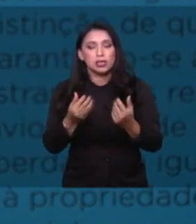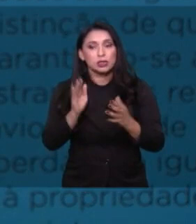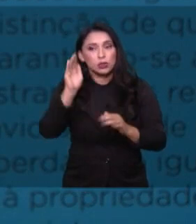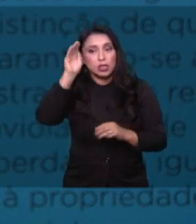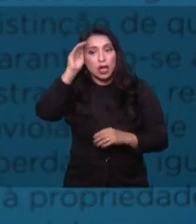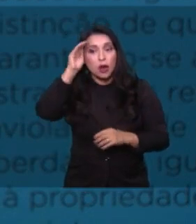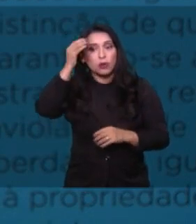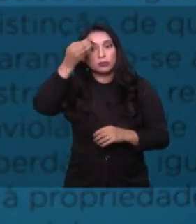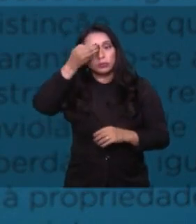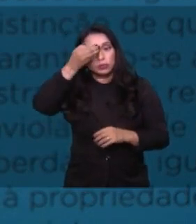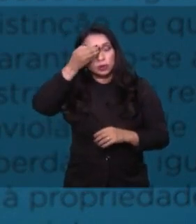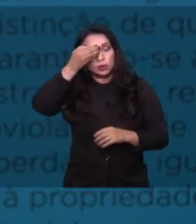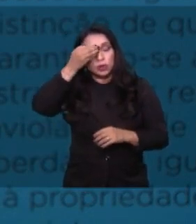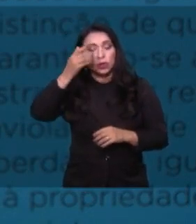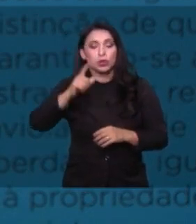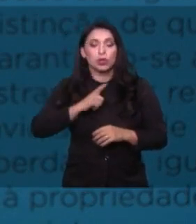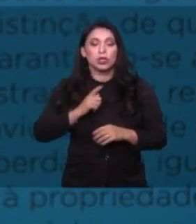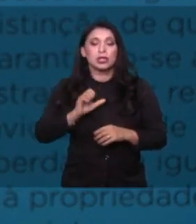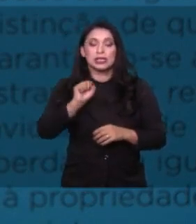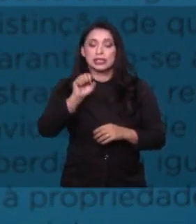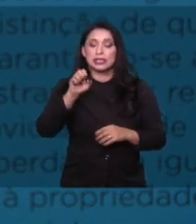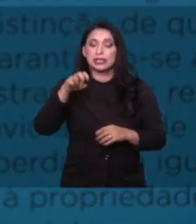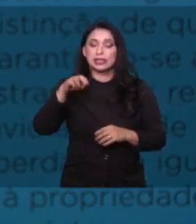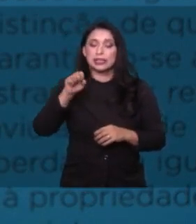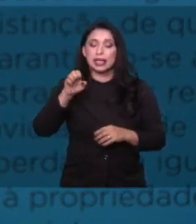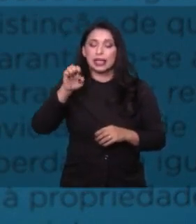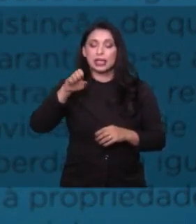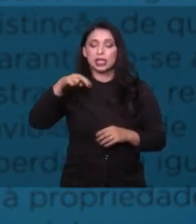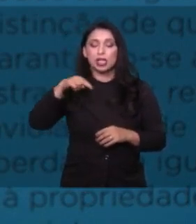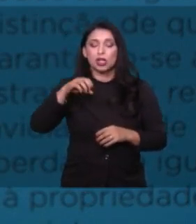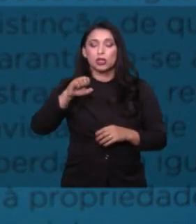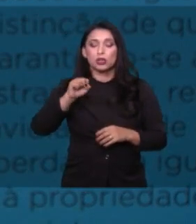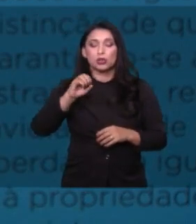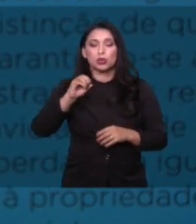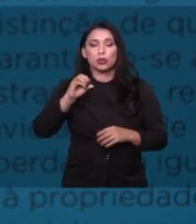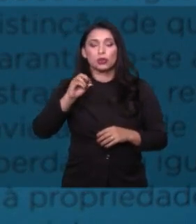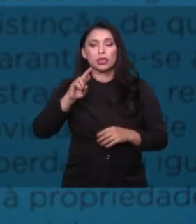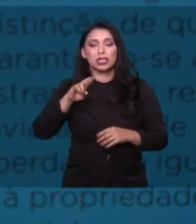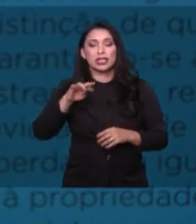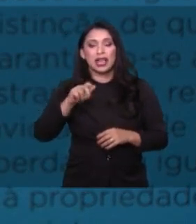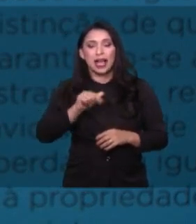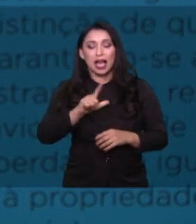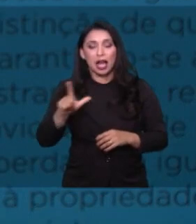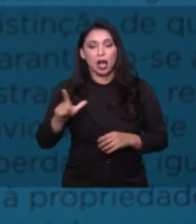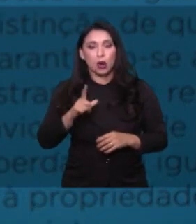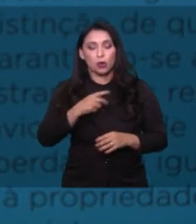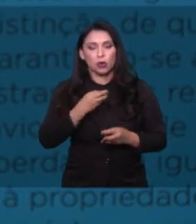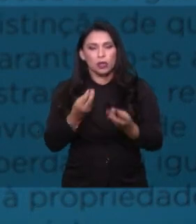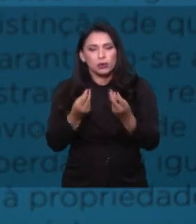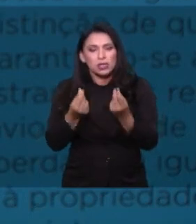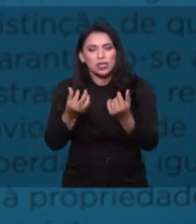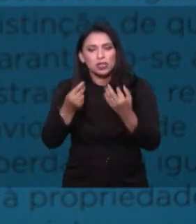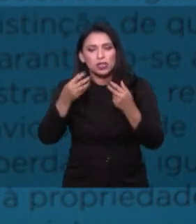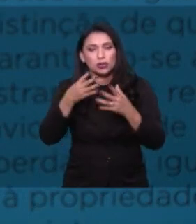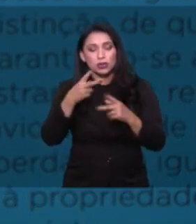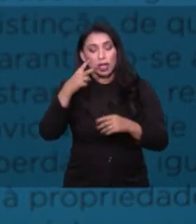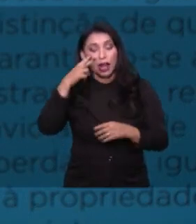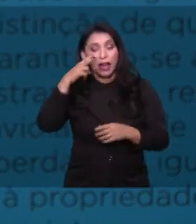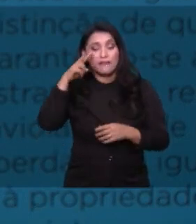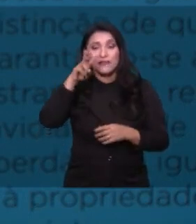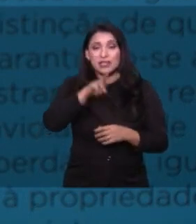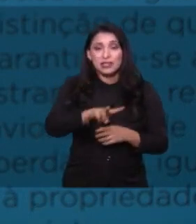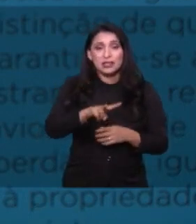surdo-cego. Eles têm uma deficiência sensorial pelos sentidos da visão e da surdez,